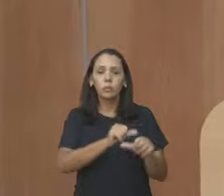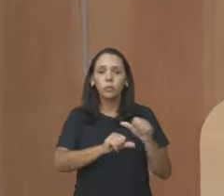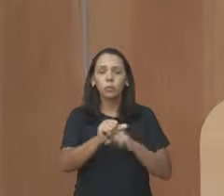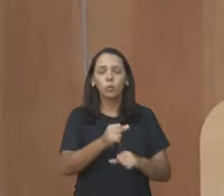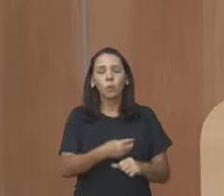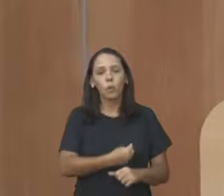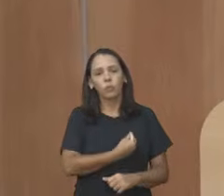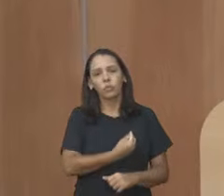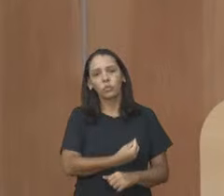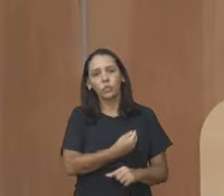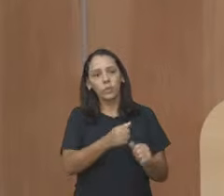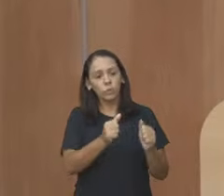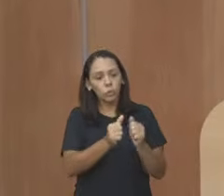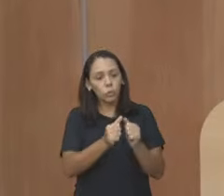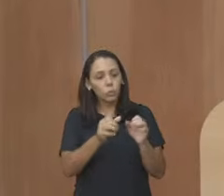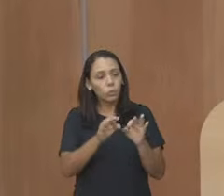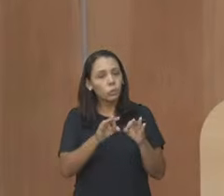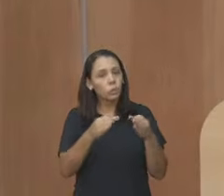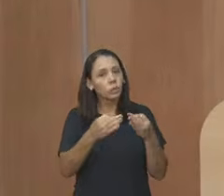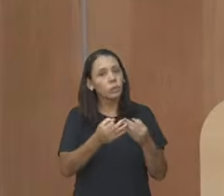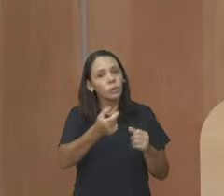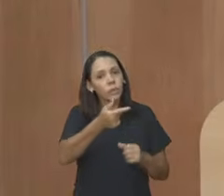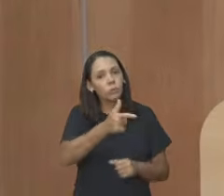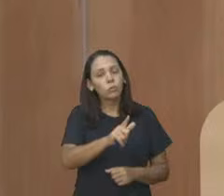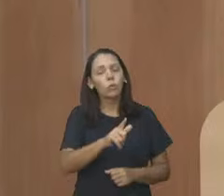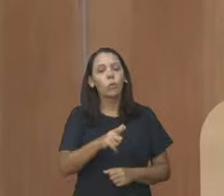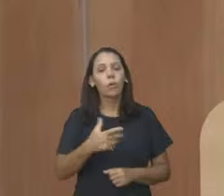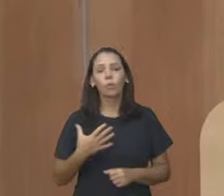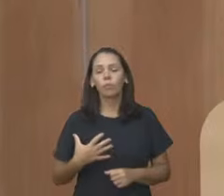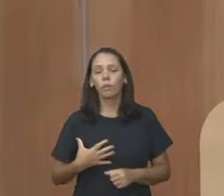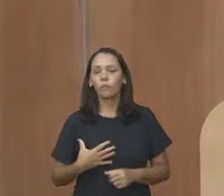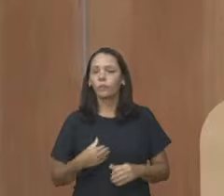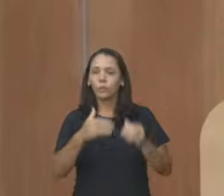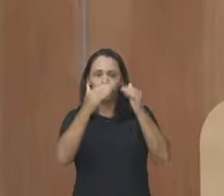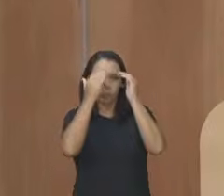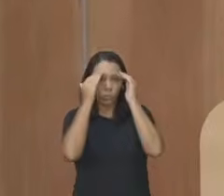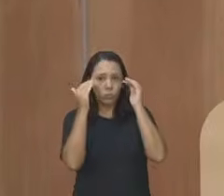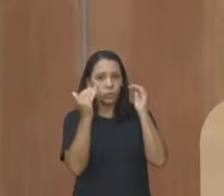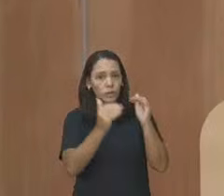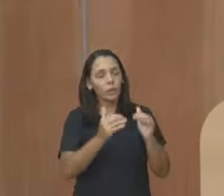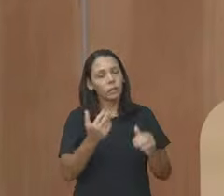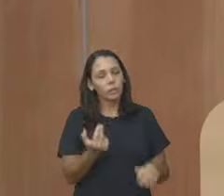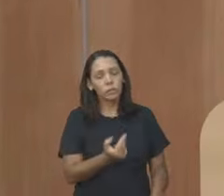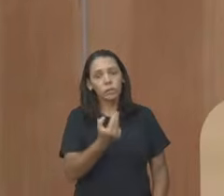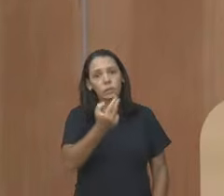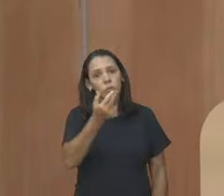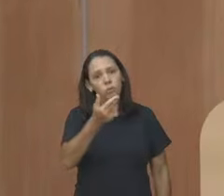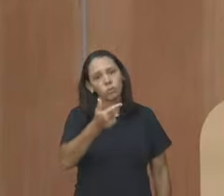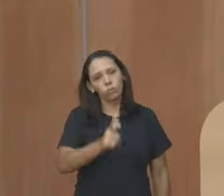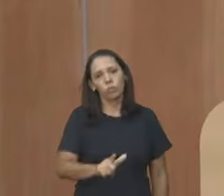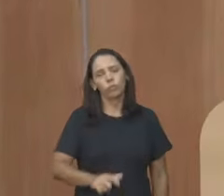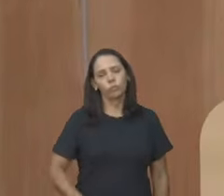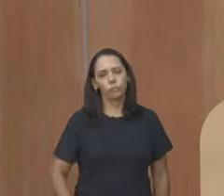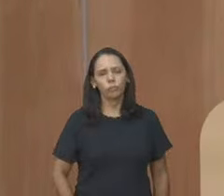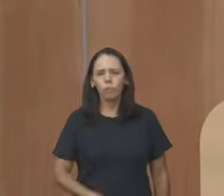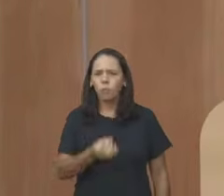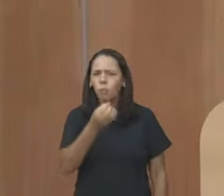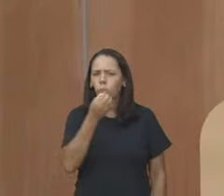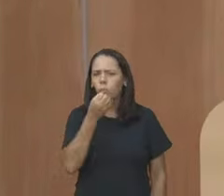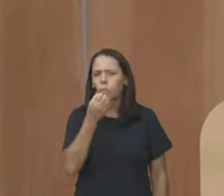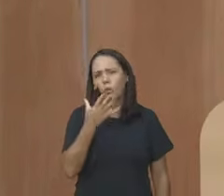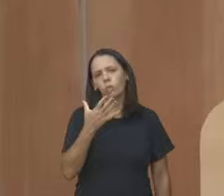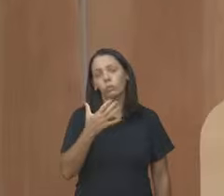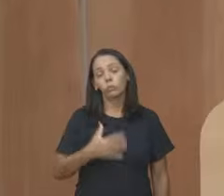filhos começam a considerar ele de novo. Isso é muito bacana, isso é muito louvável. Como eu sou